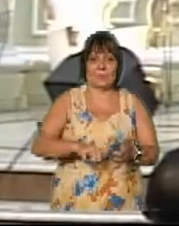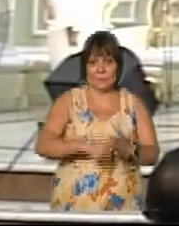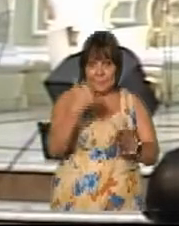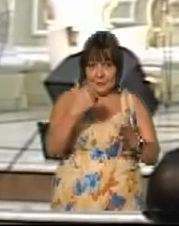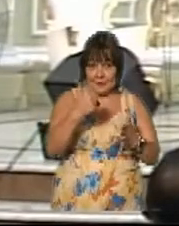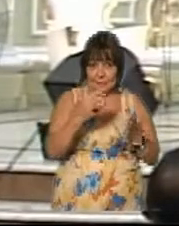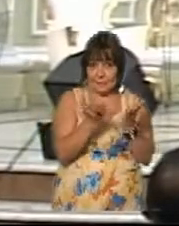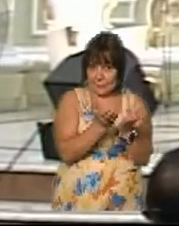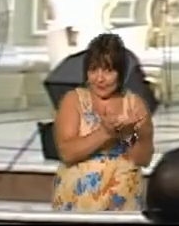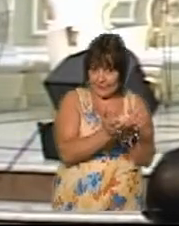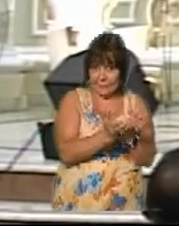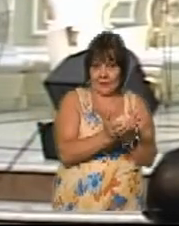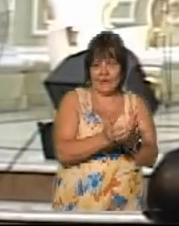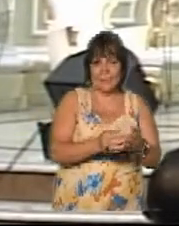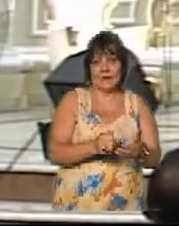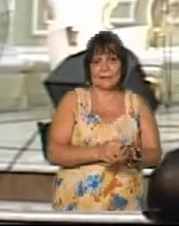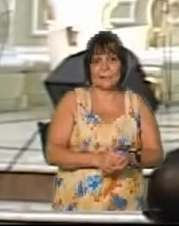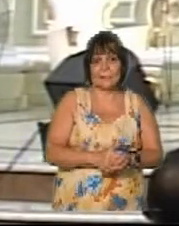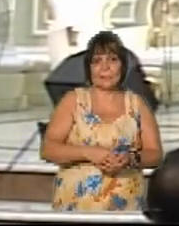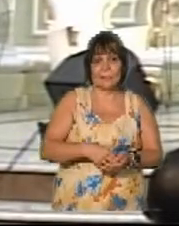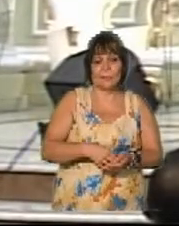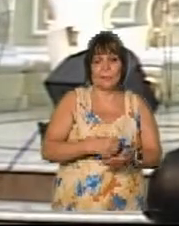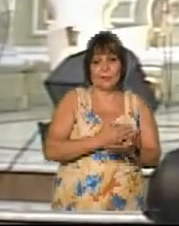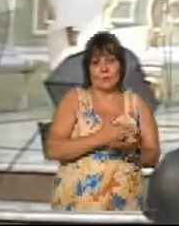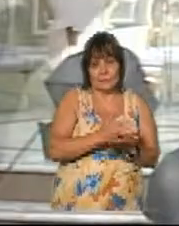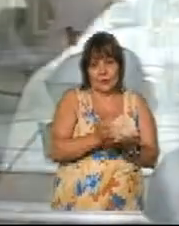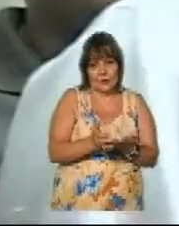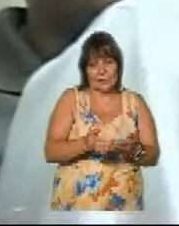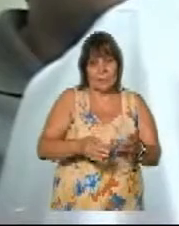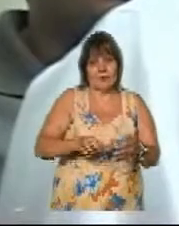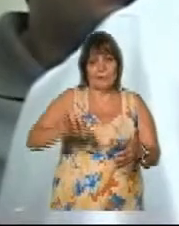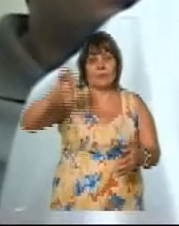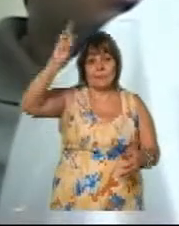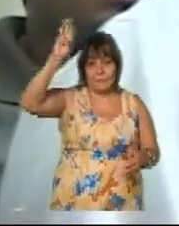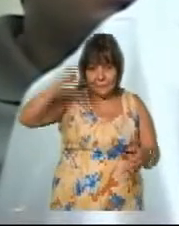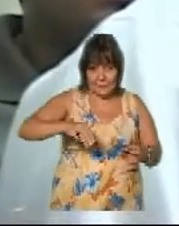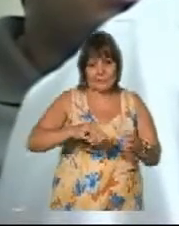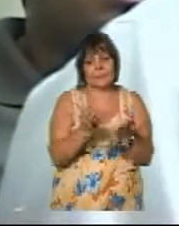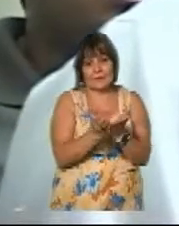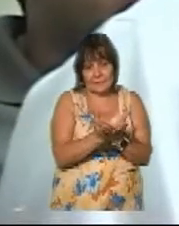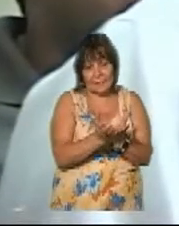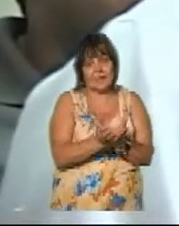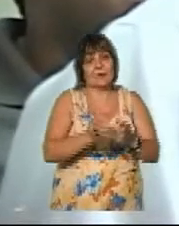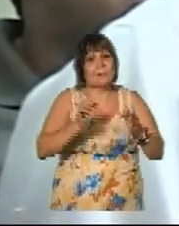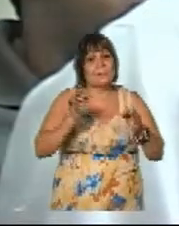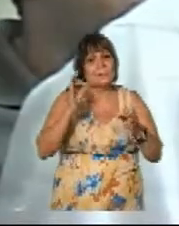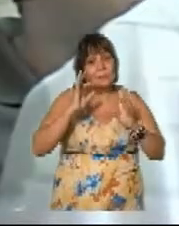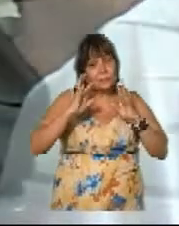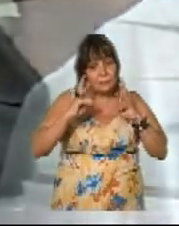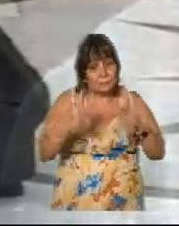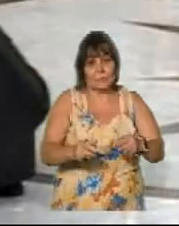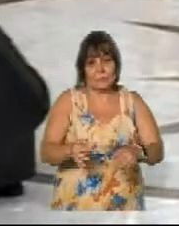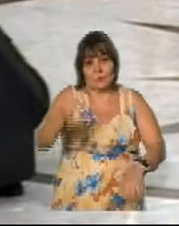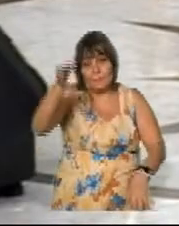A Bíblia é harmônica, tem harmonia, é um relógio suíço. Tudo está bem engrenado, tudo é perfeito.